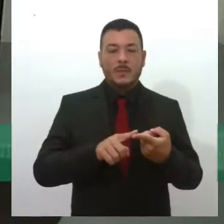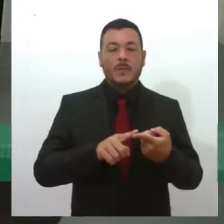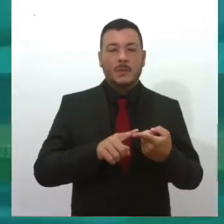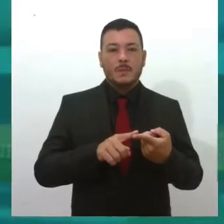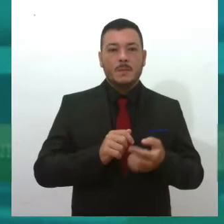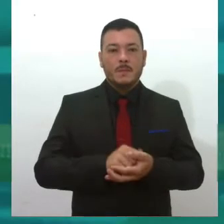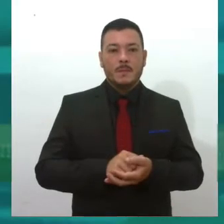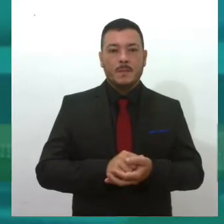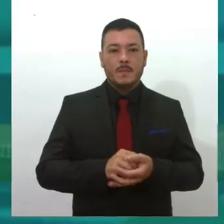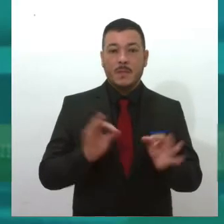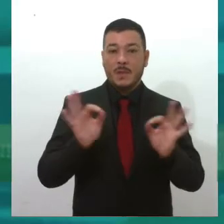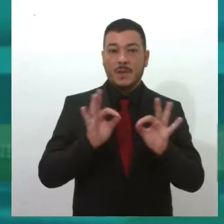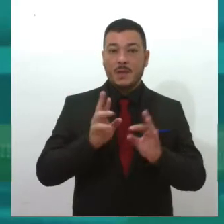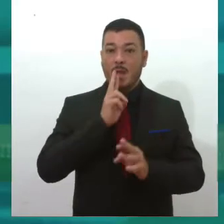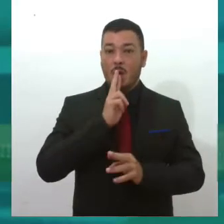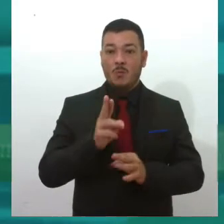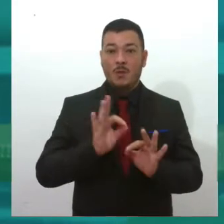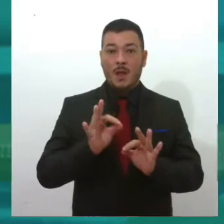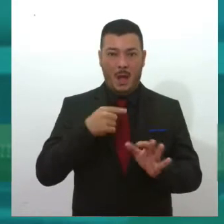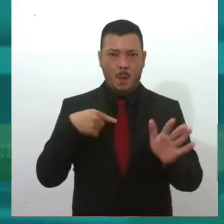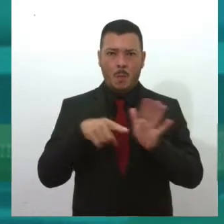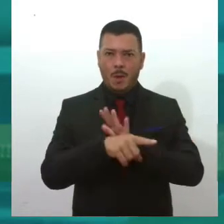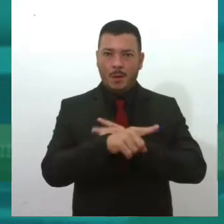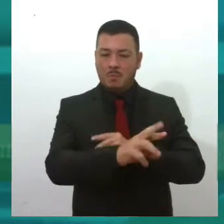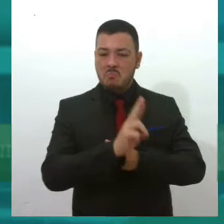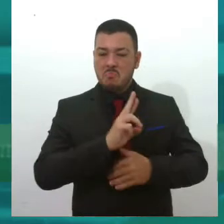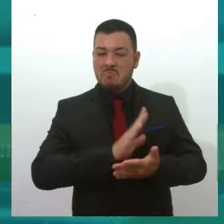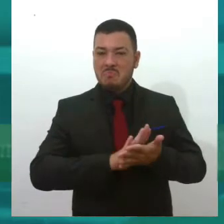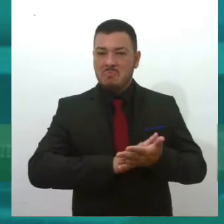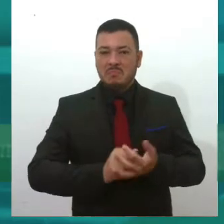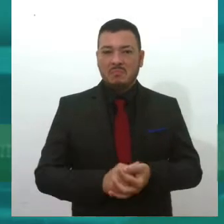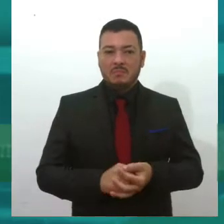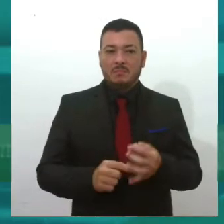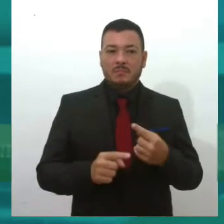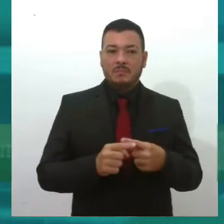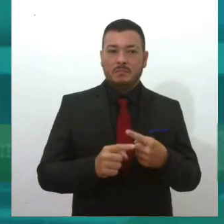e ninguém respondeu. Né? Porque havia